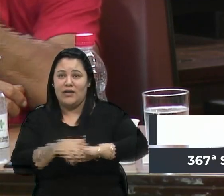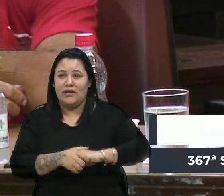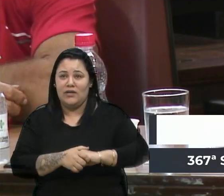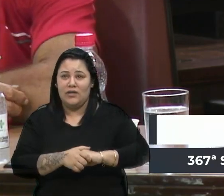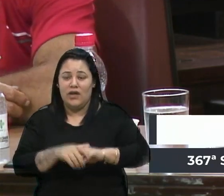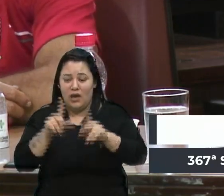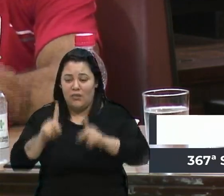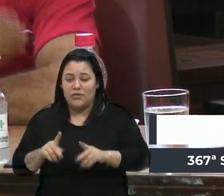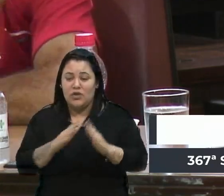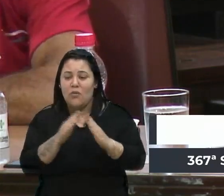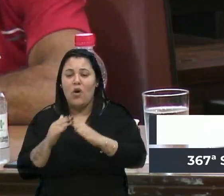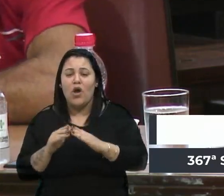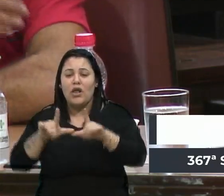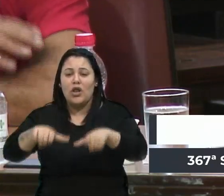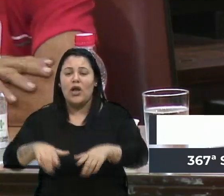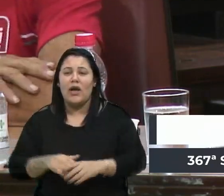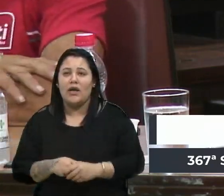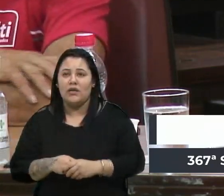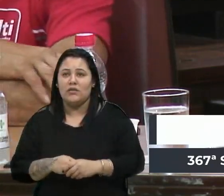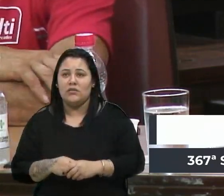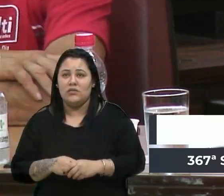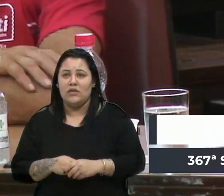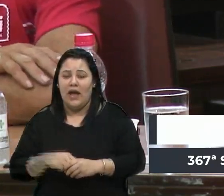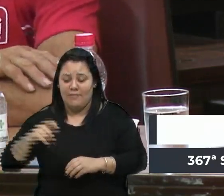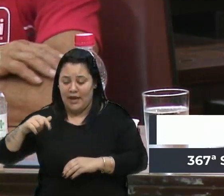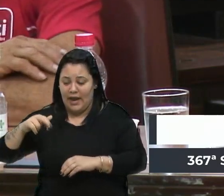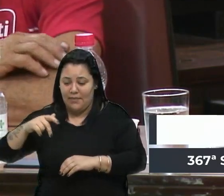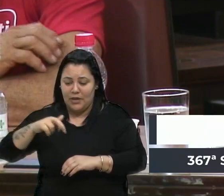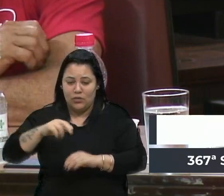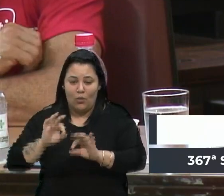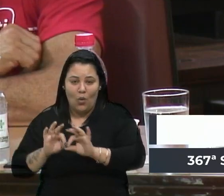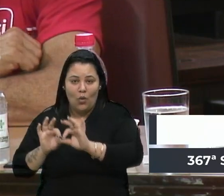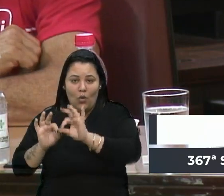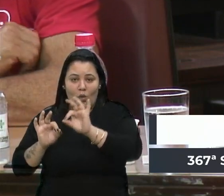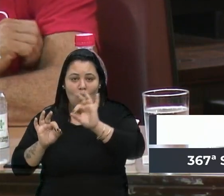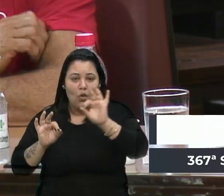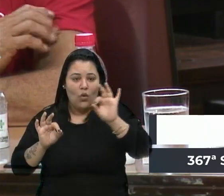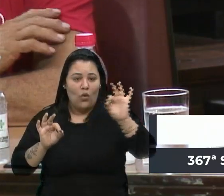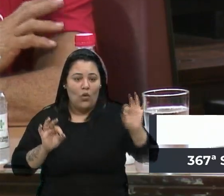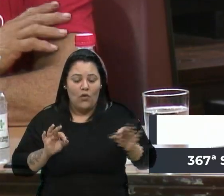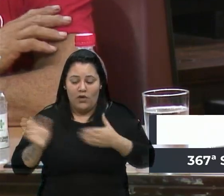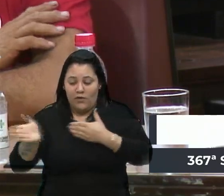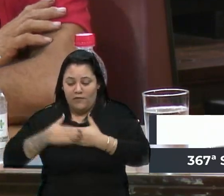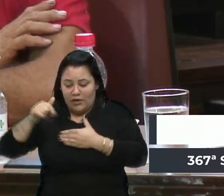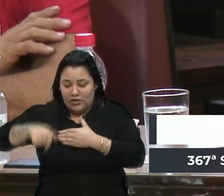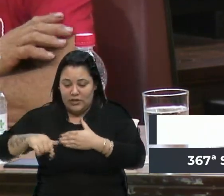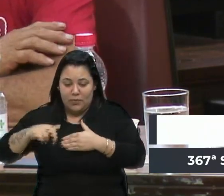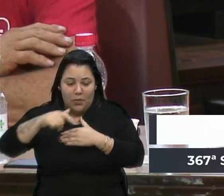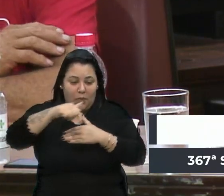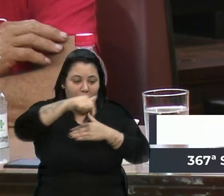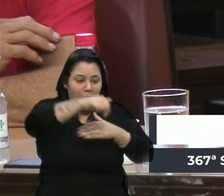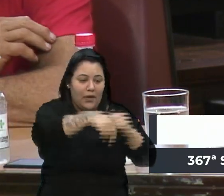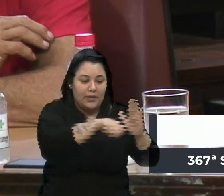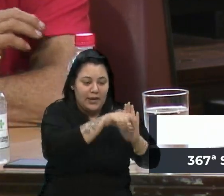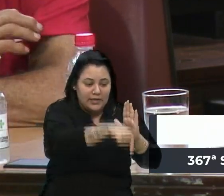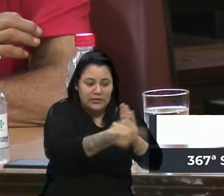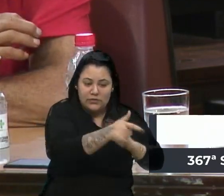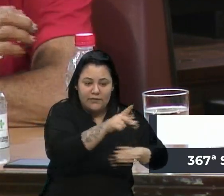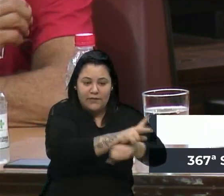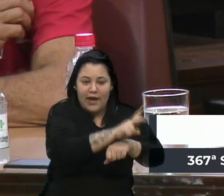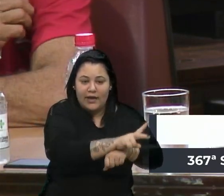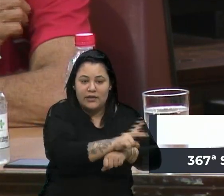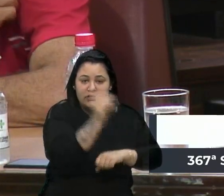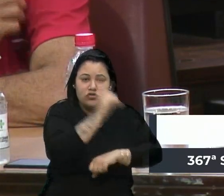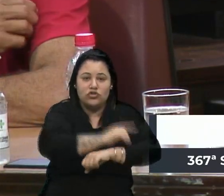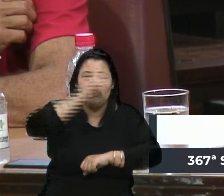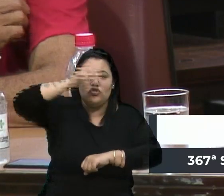onde? Daí vem para o outro lá, já caminhando, a pessoa já fecharam as portas de um, ele foi caminhando para o outro, chega lá, não tem vaga. Um dia de